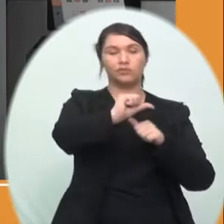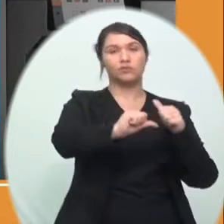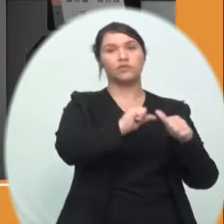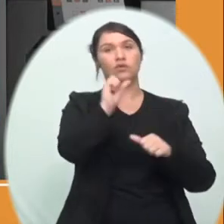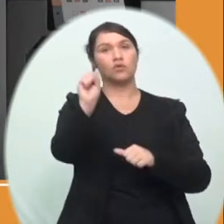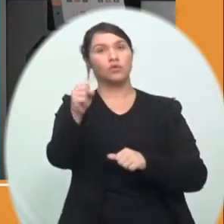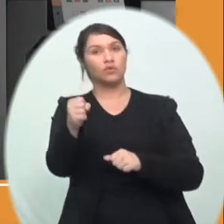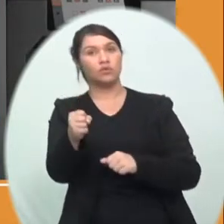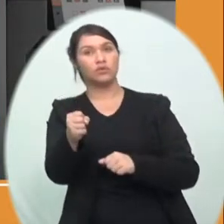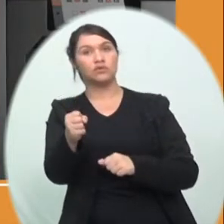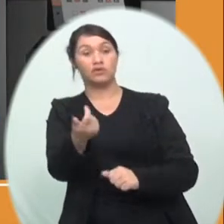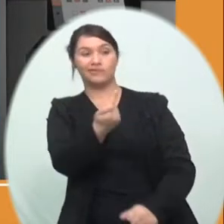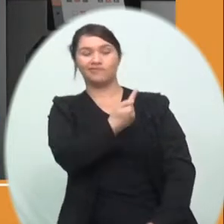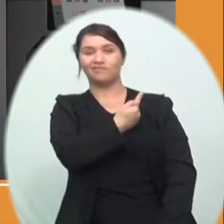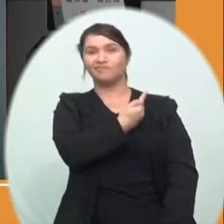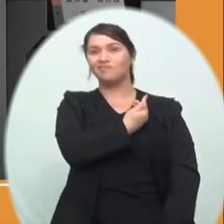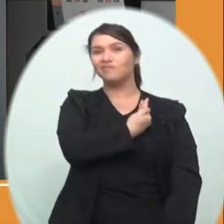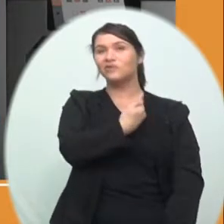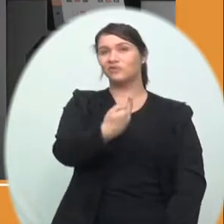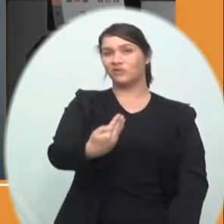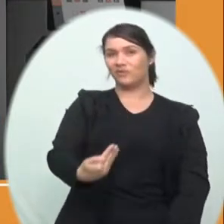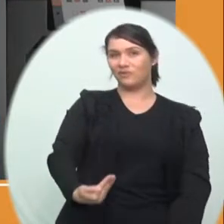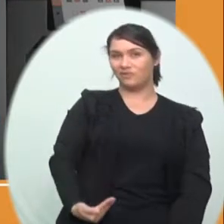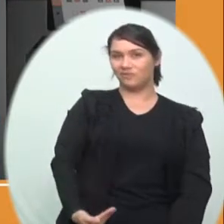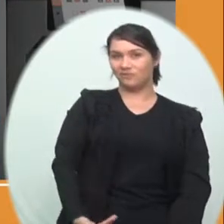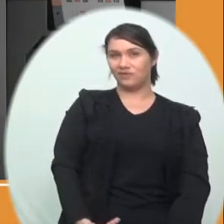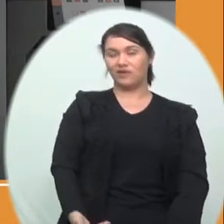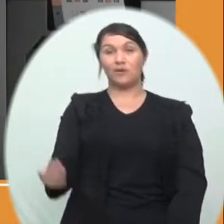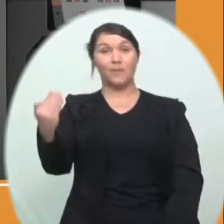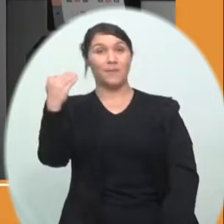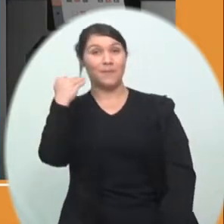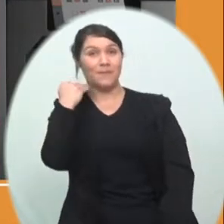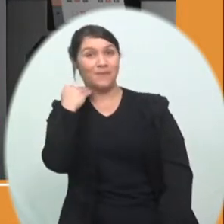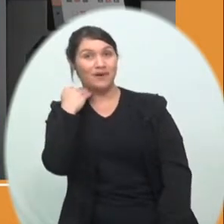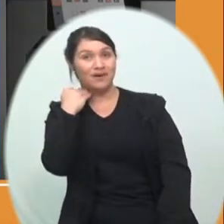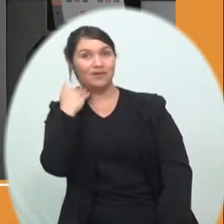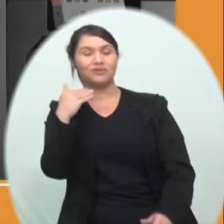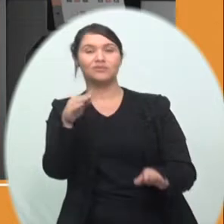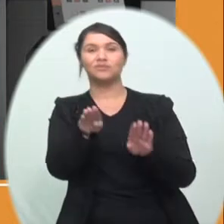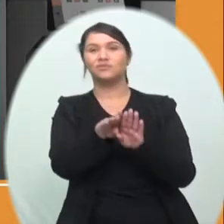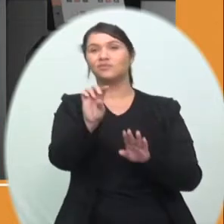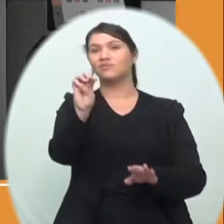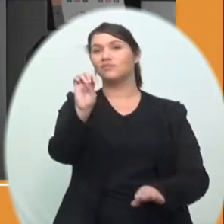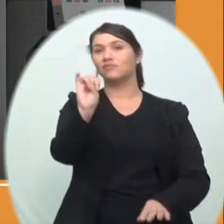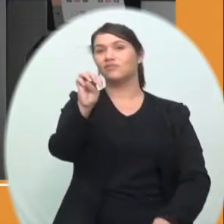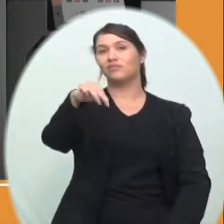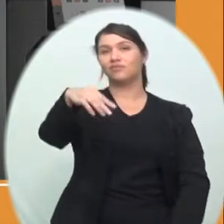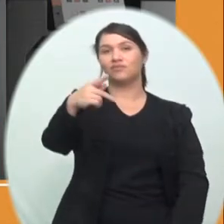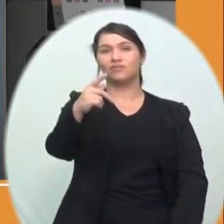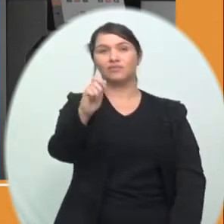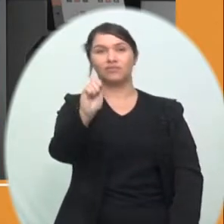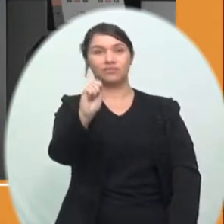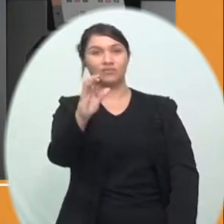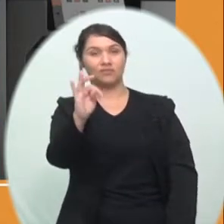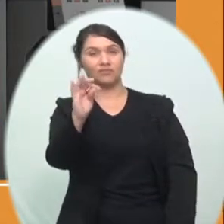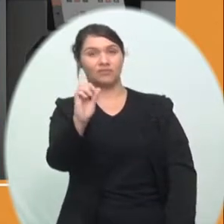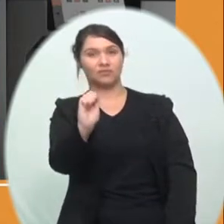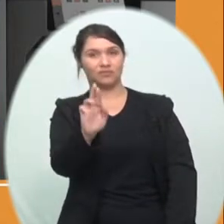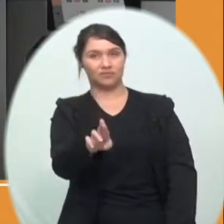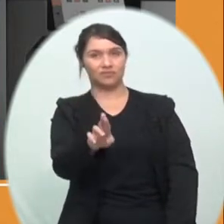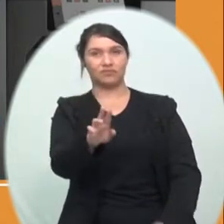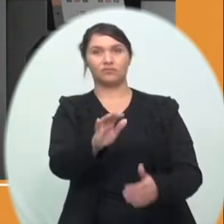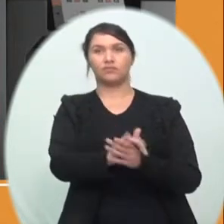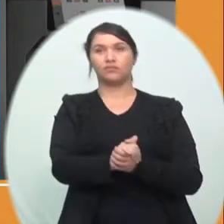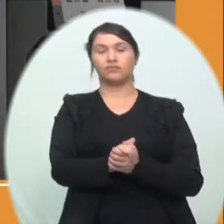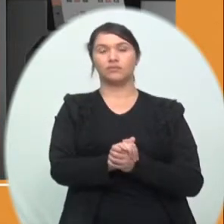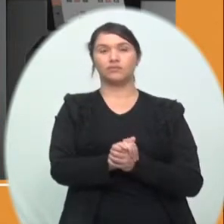impacta nos governos, impacta nos bancos, impacta em um monte de coisa que hoje precisa de alguém que carimbe. O